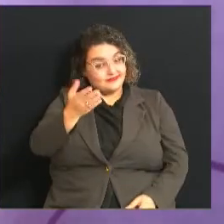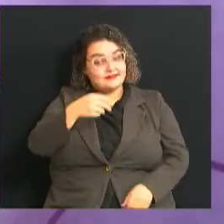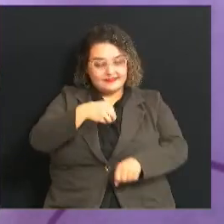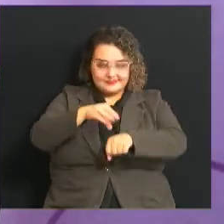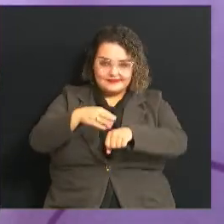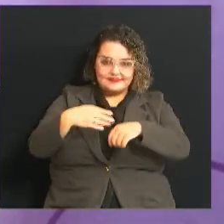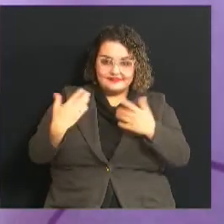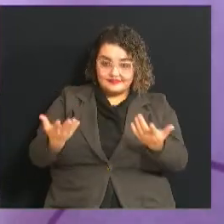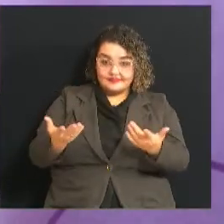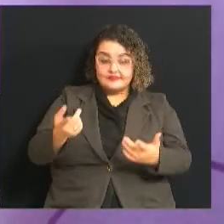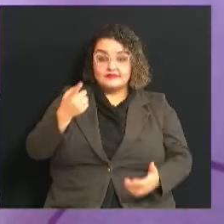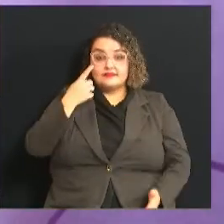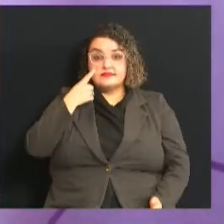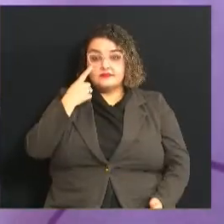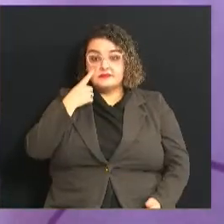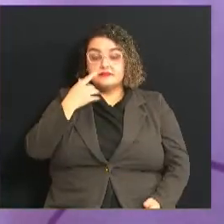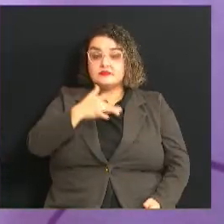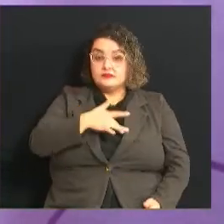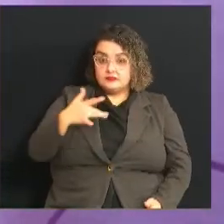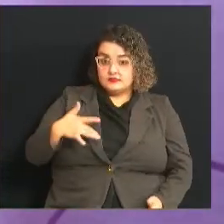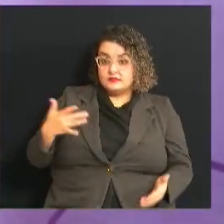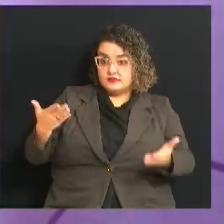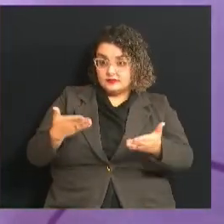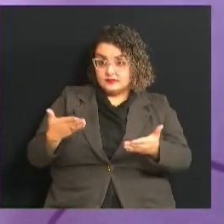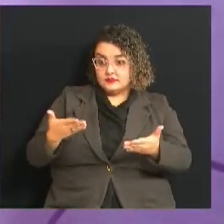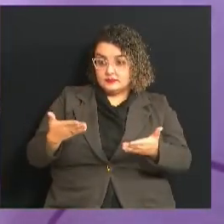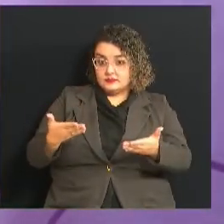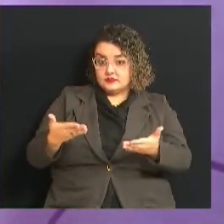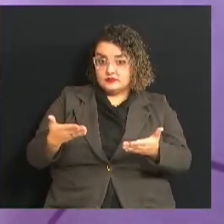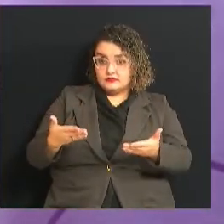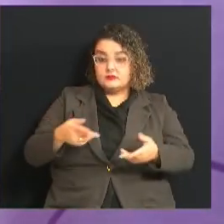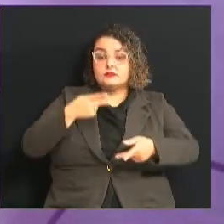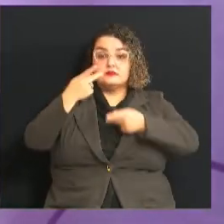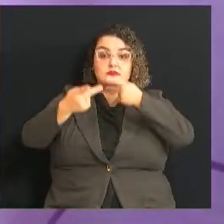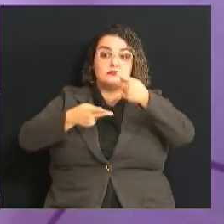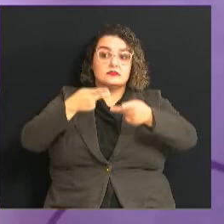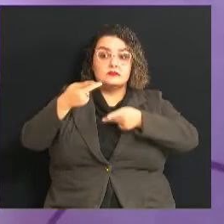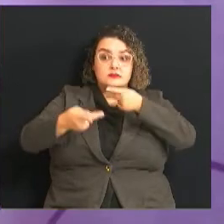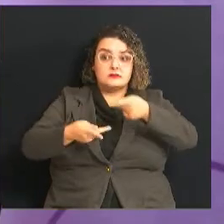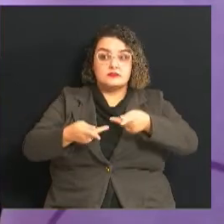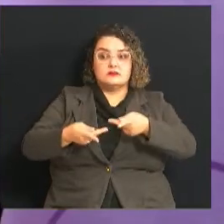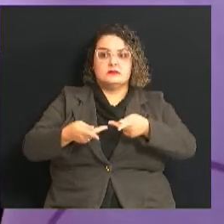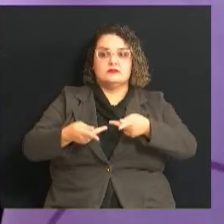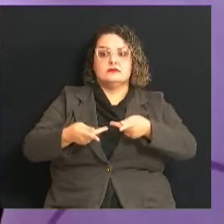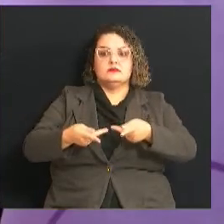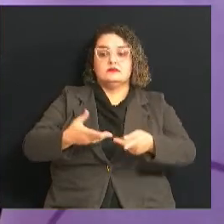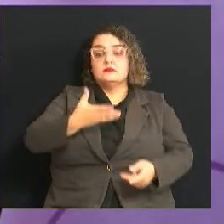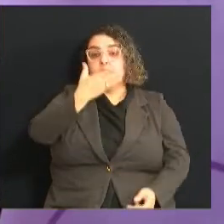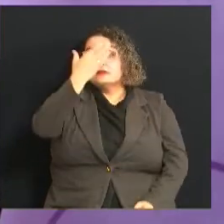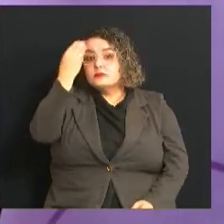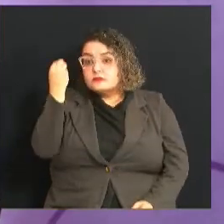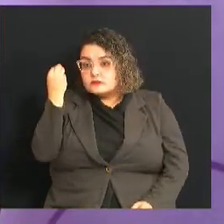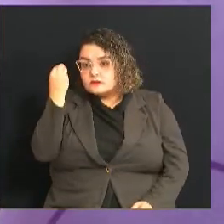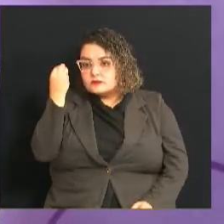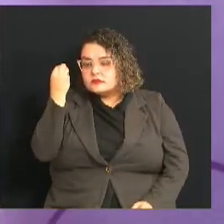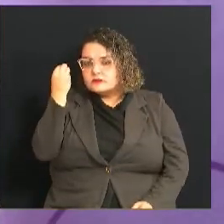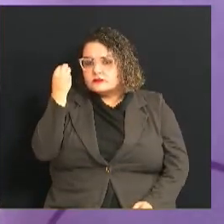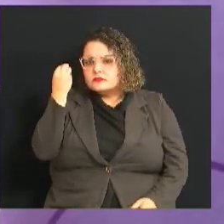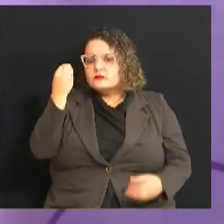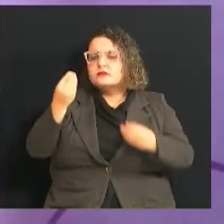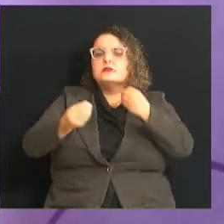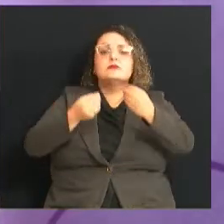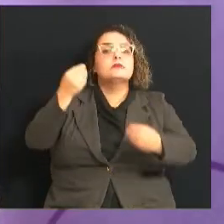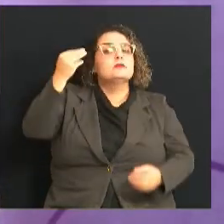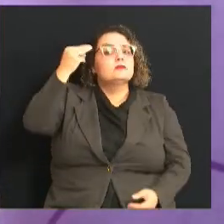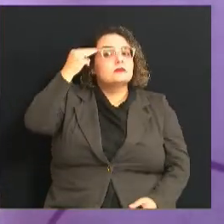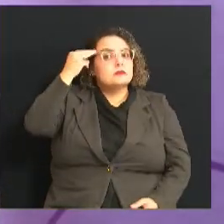E olha só, no Saúde Agora de hoje, a gente vai falar um pouquinho sobre esquecimento. Como que tá aí a sua memória?